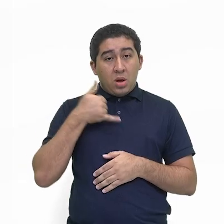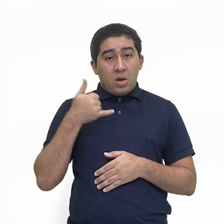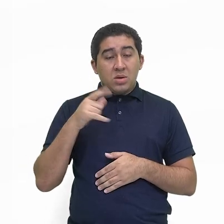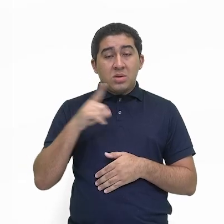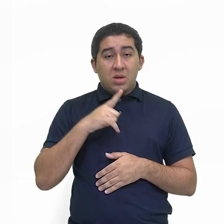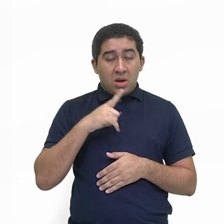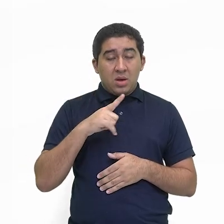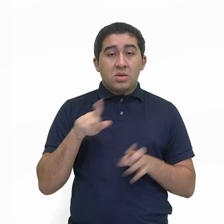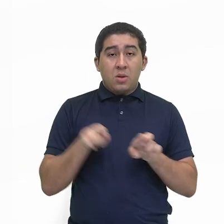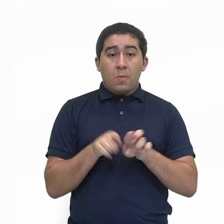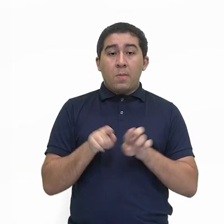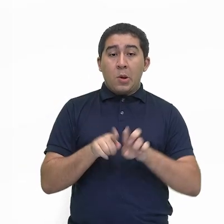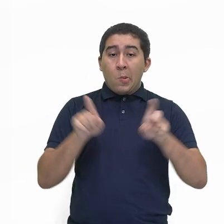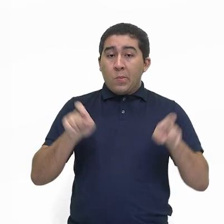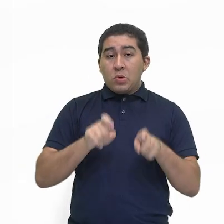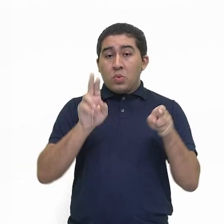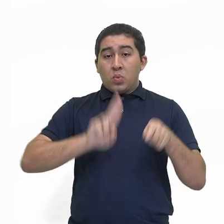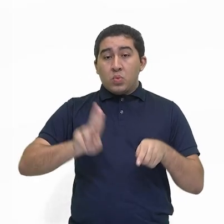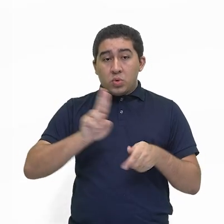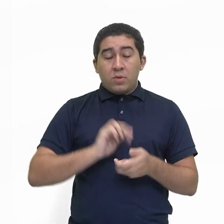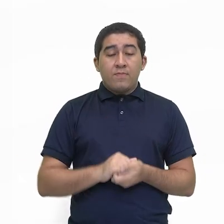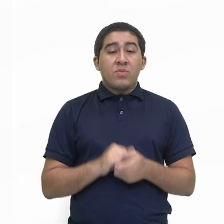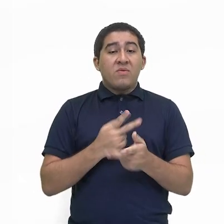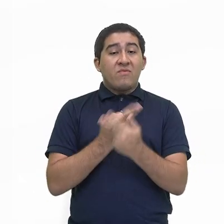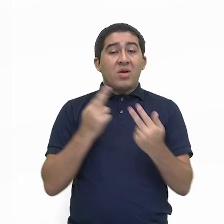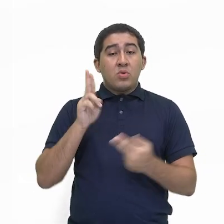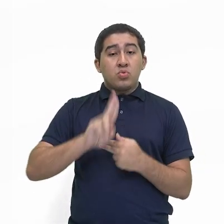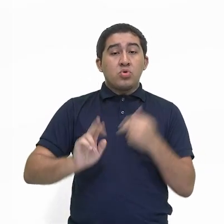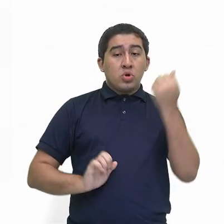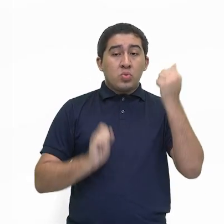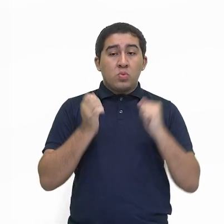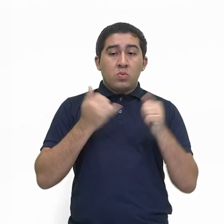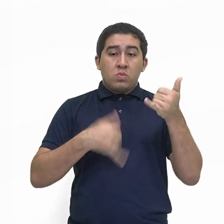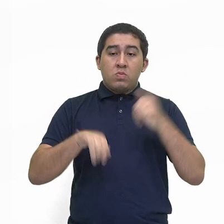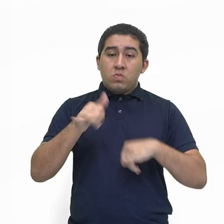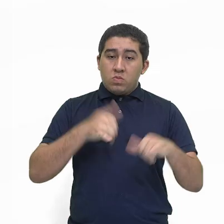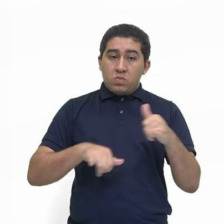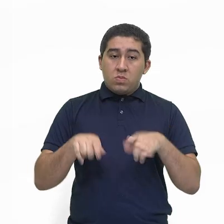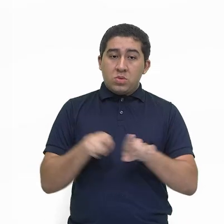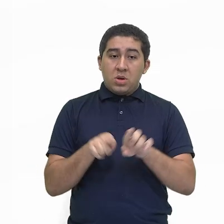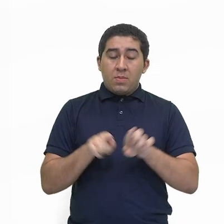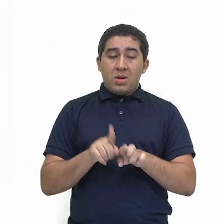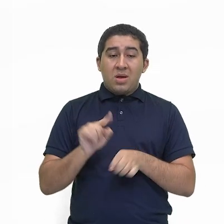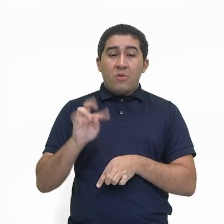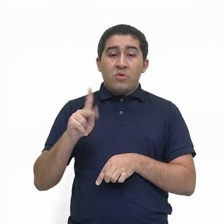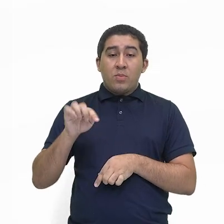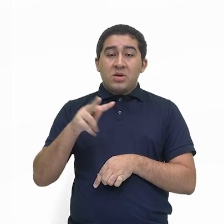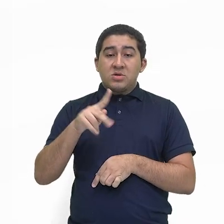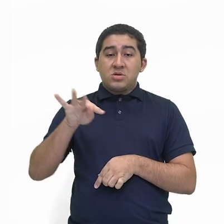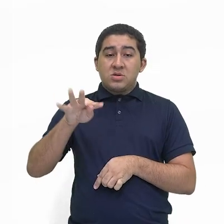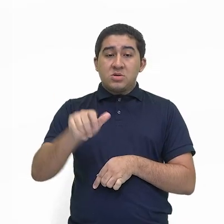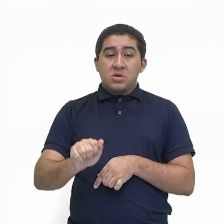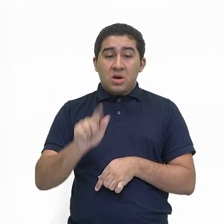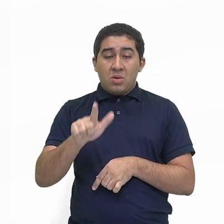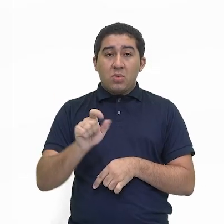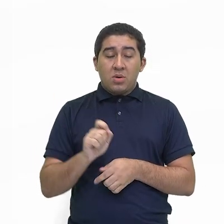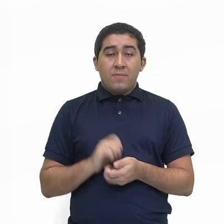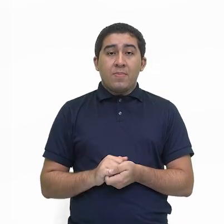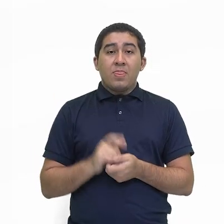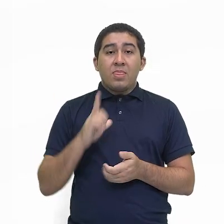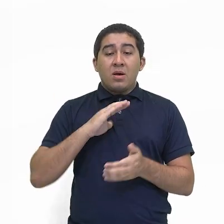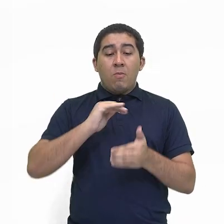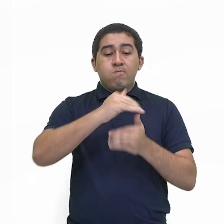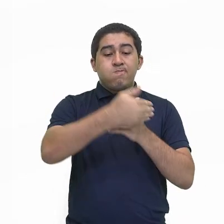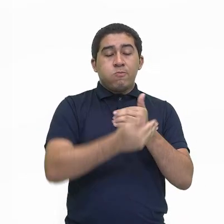do computador, várias aplicações na indústria química, galvanoplastia, né, que é aquele processo de